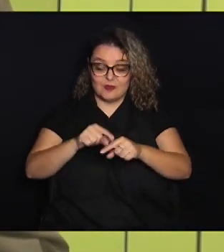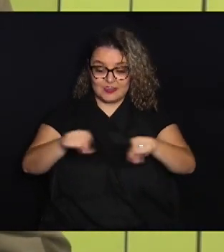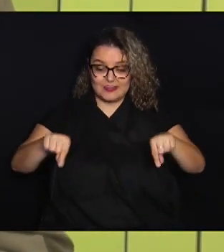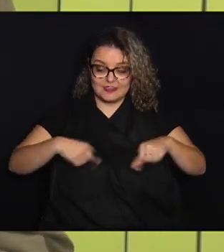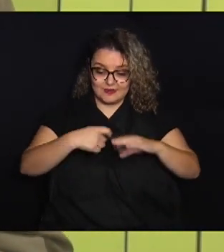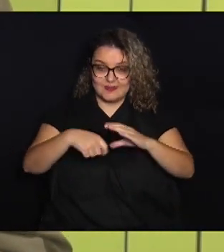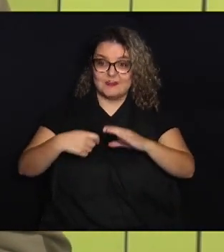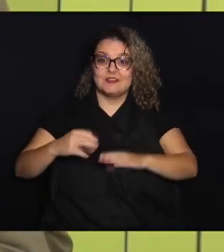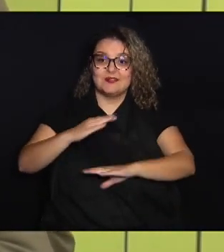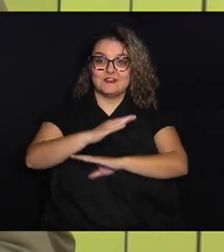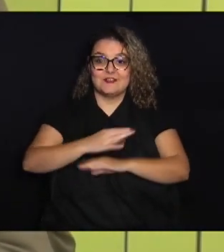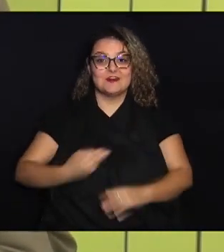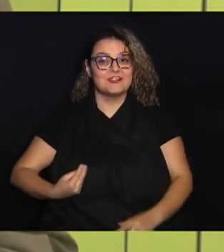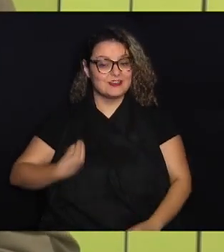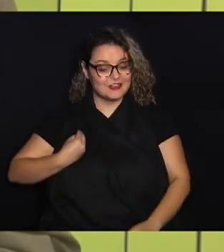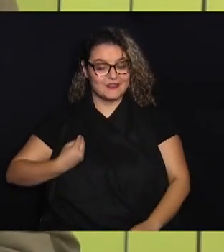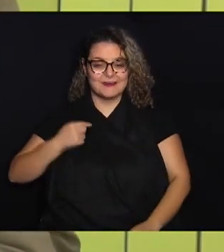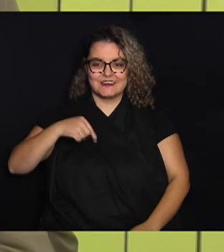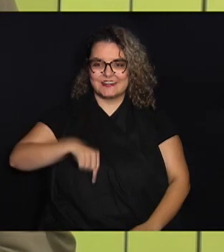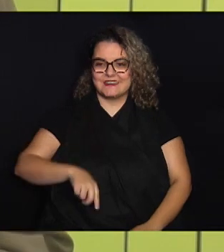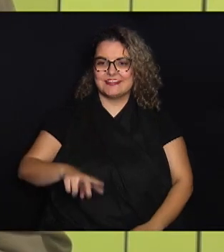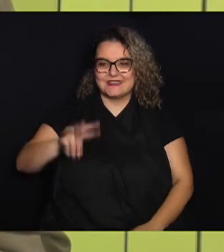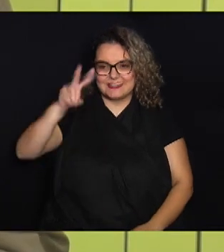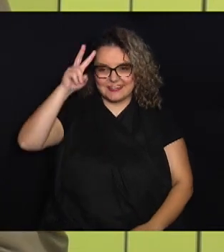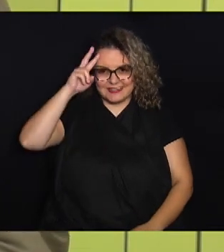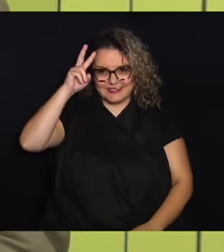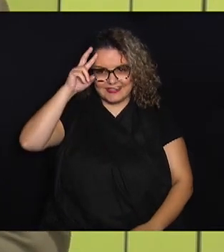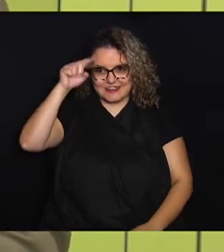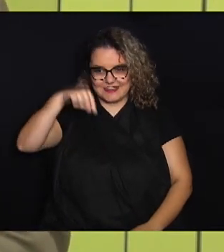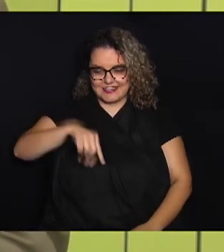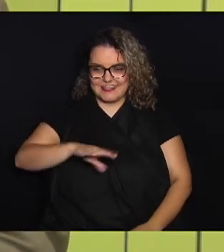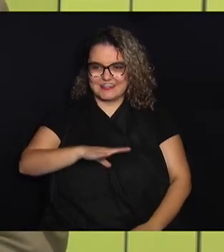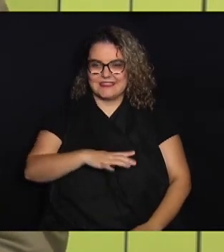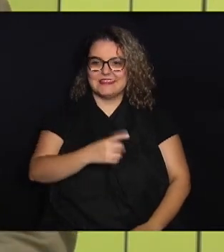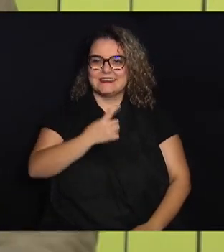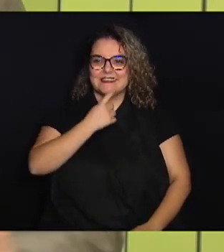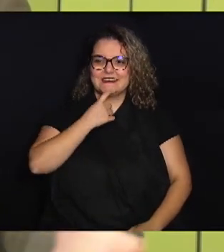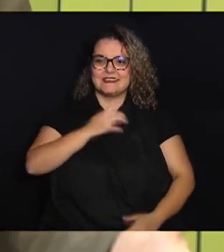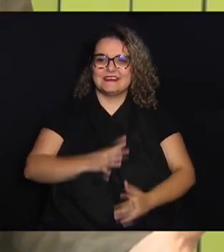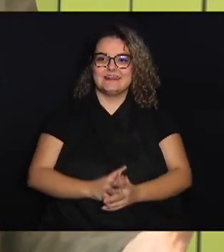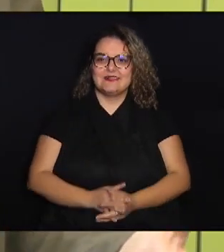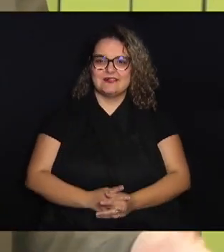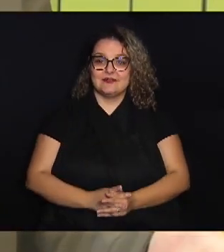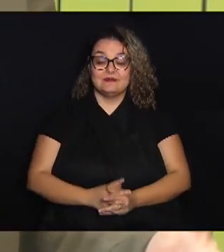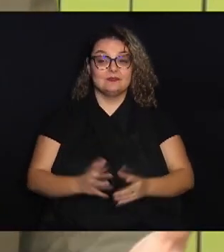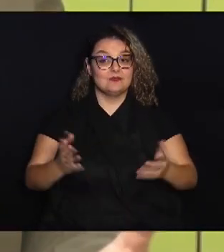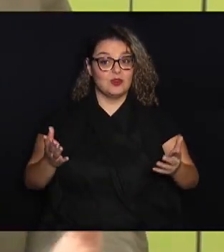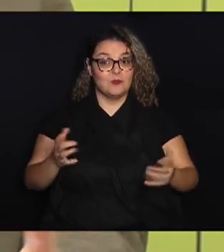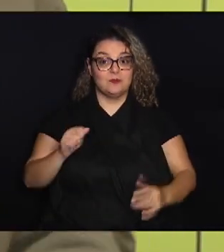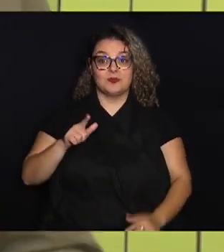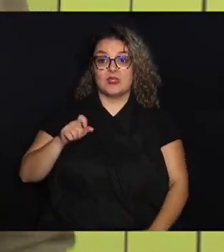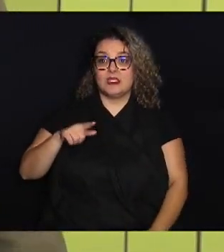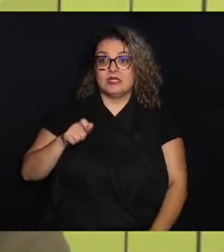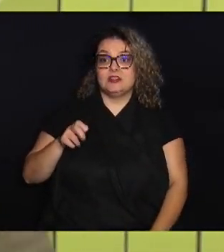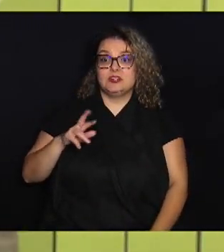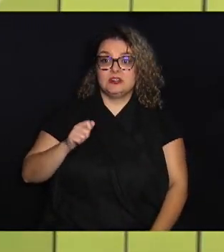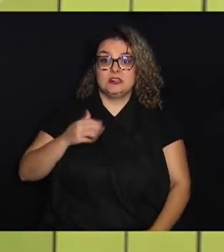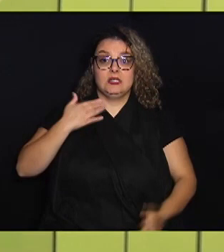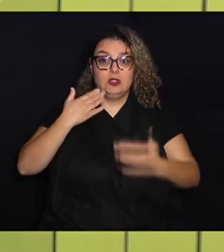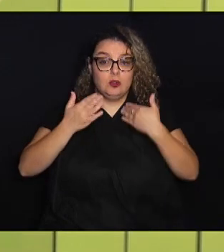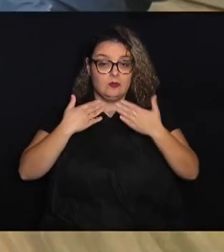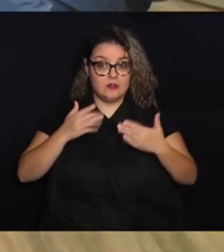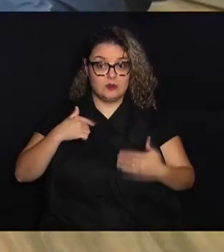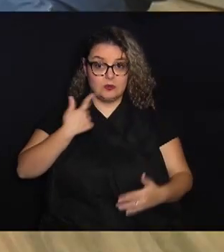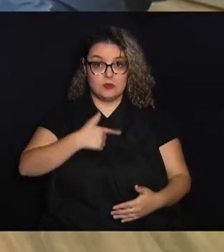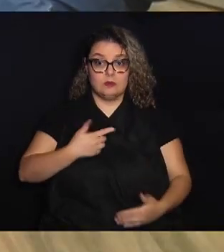Câmara. Estamos ao vivo nesta segunda-feira aqui na cidade de Campinas. Bom, a Alexandra Dias, que conversou conosco, já